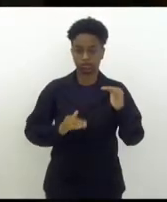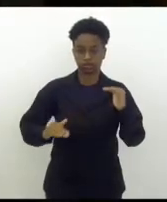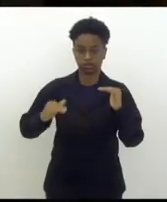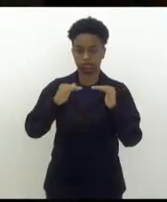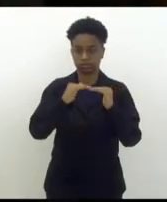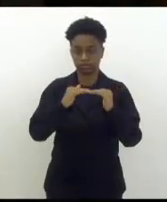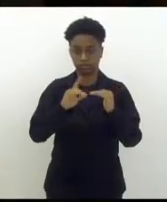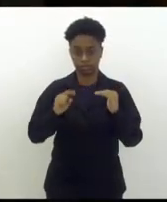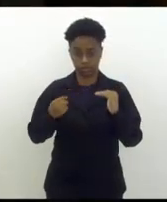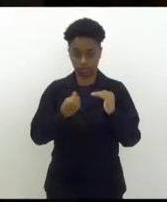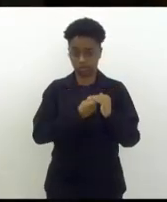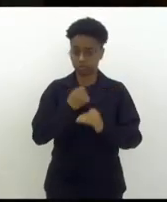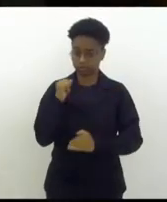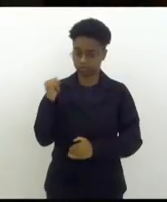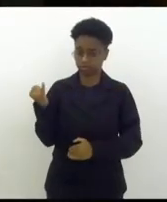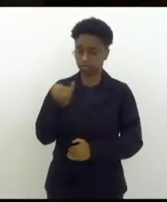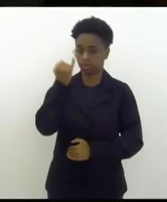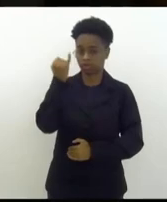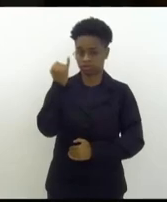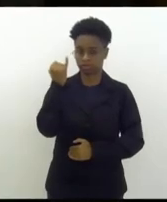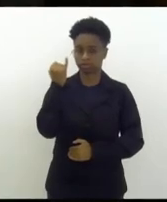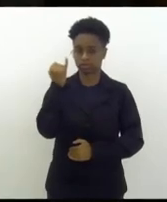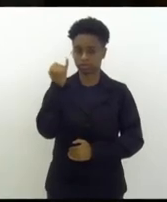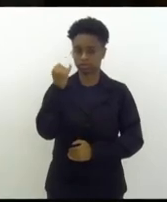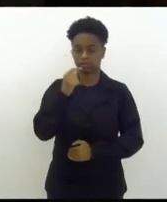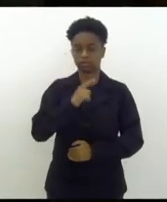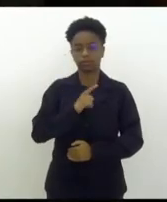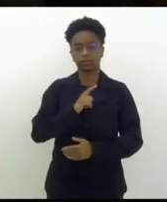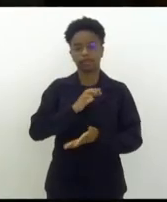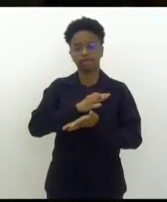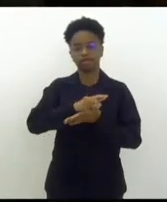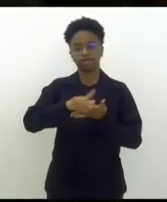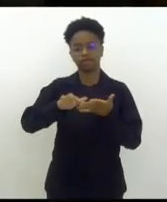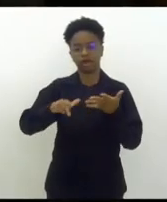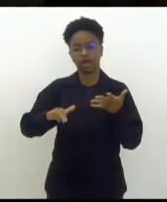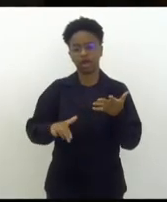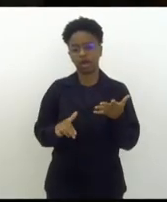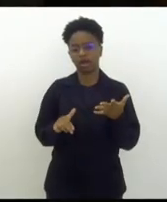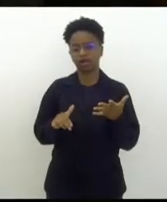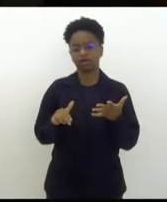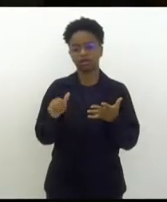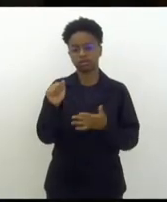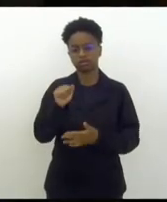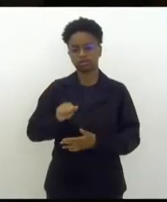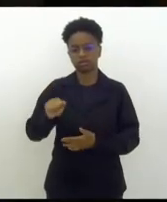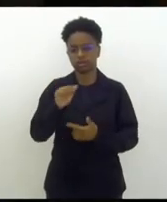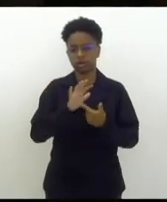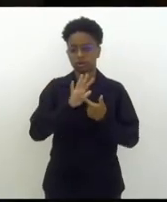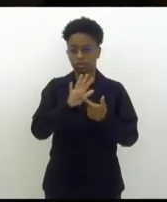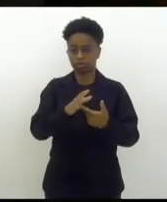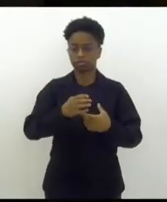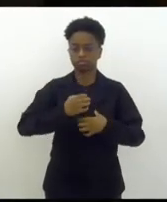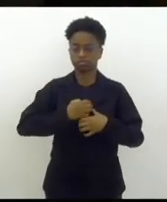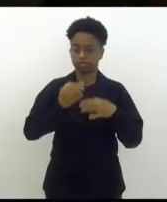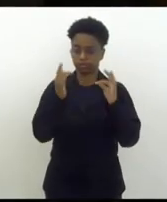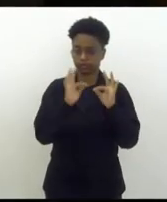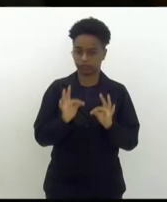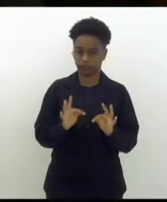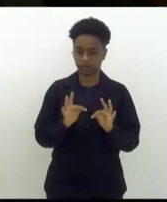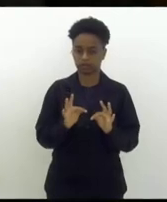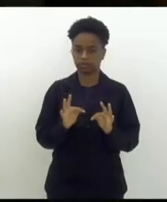equiparação para nós é muito importante é uma série de associações apresentaram o seu contentamento